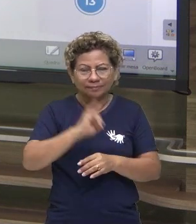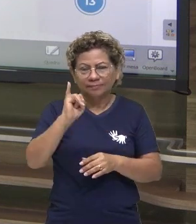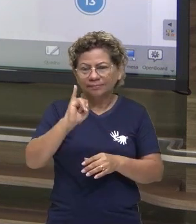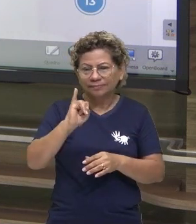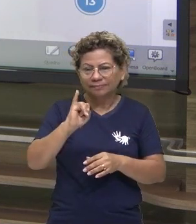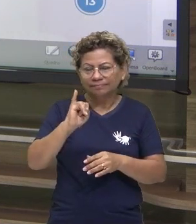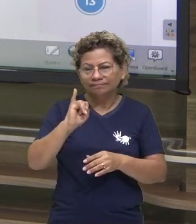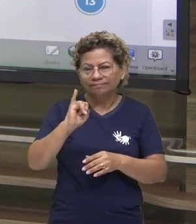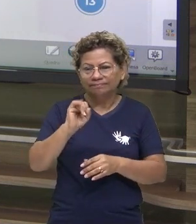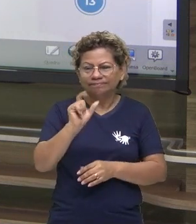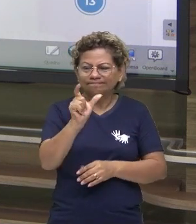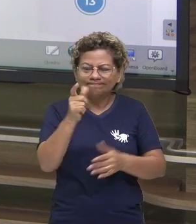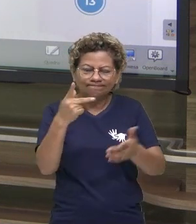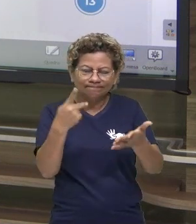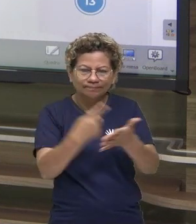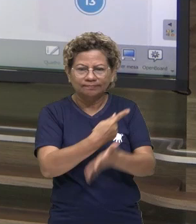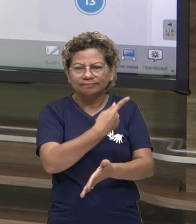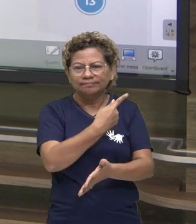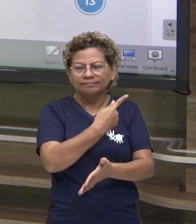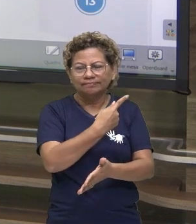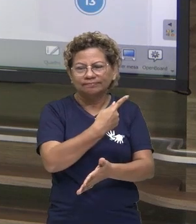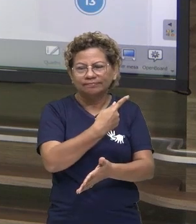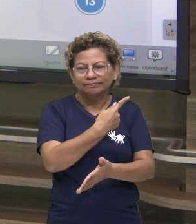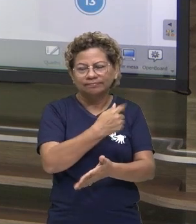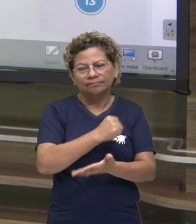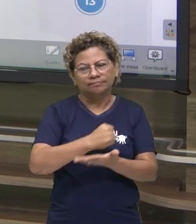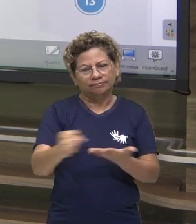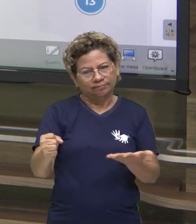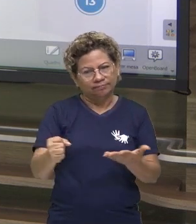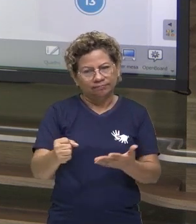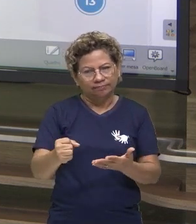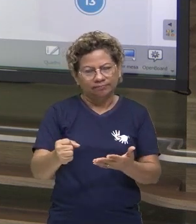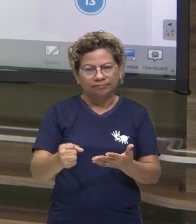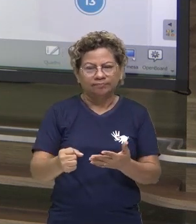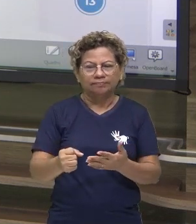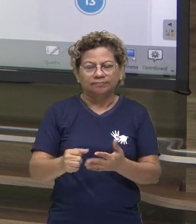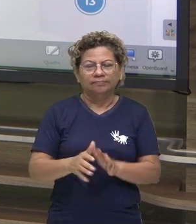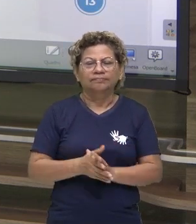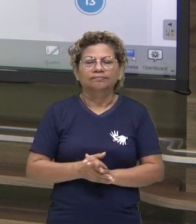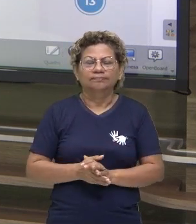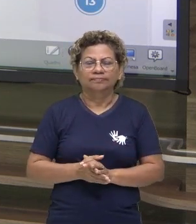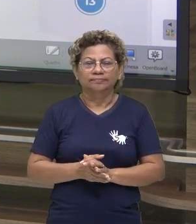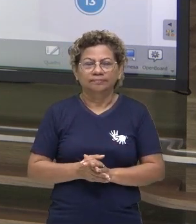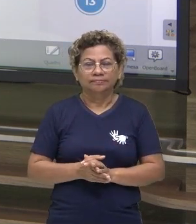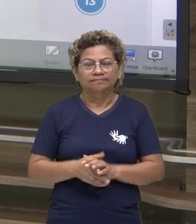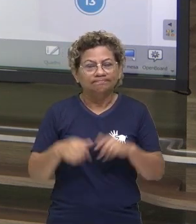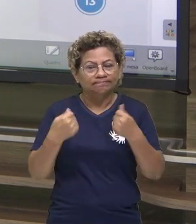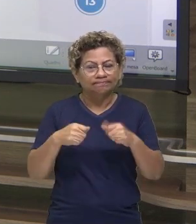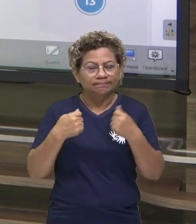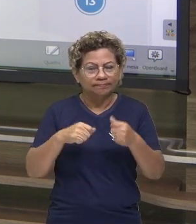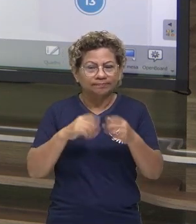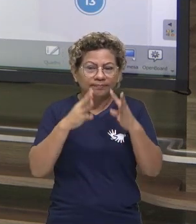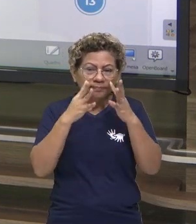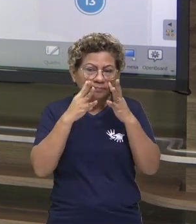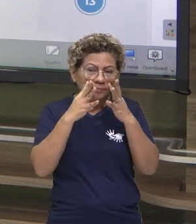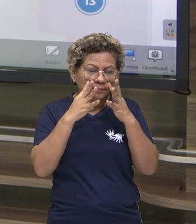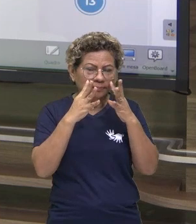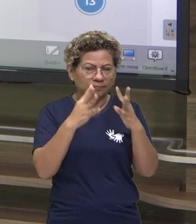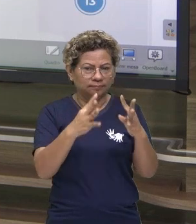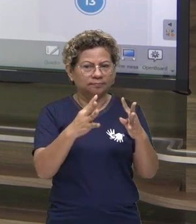para tirar de contexto uma afirmação, né? Então, é muito importante que você esteja ligado aí